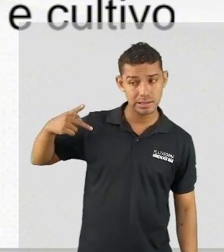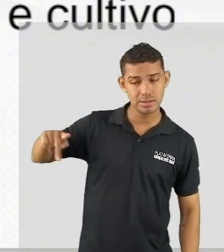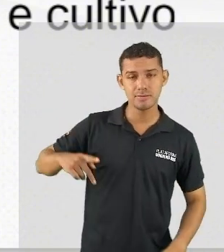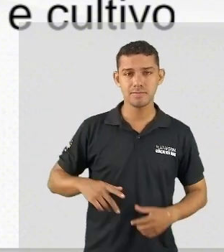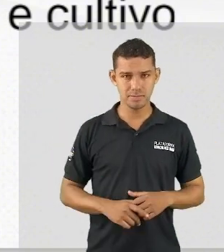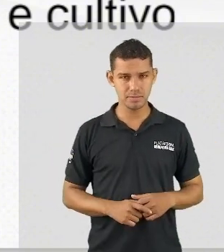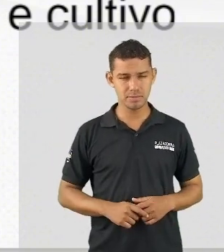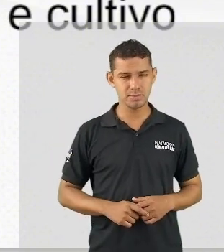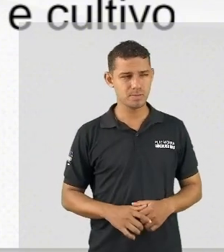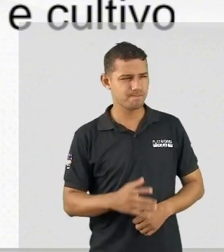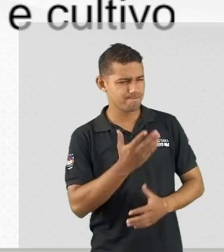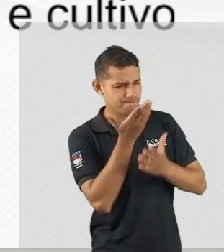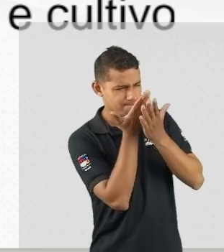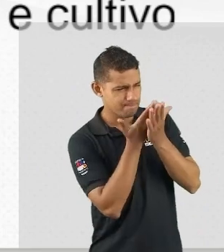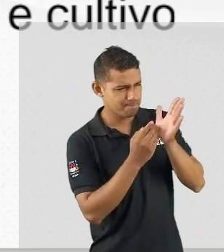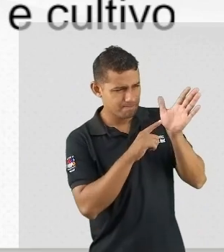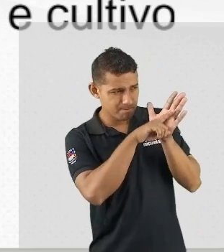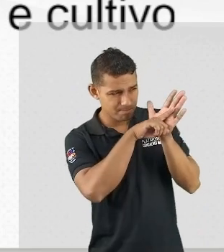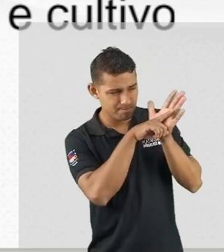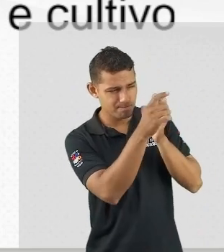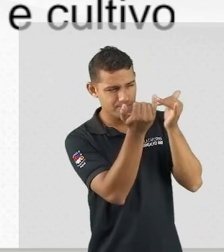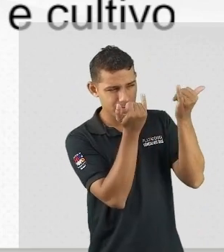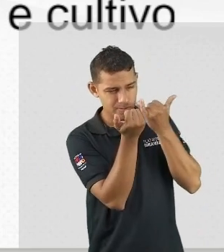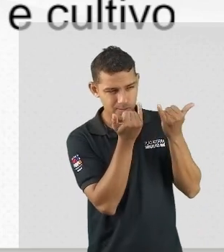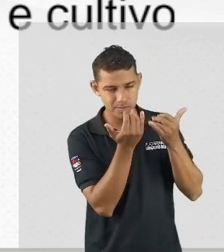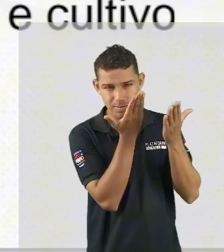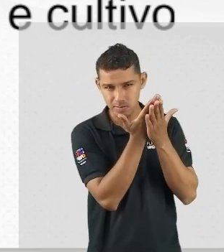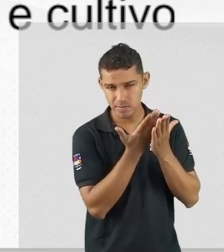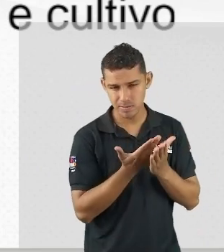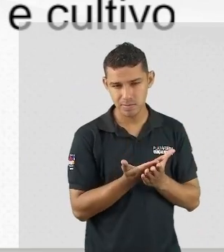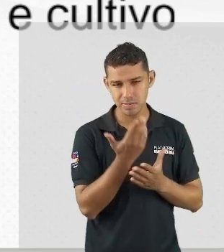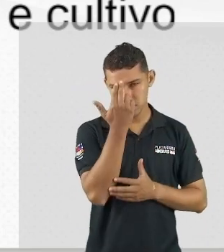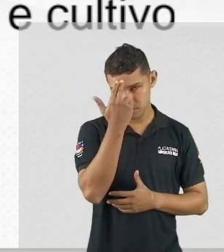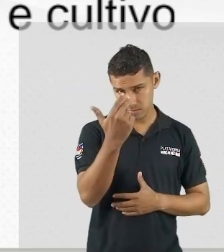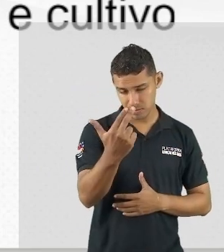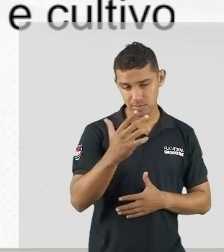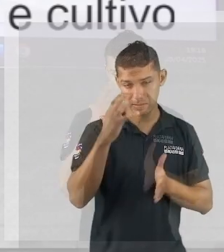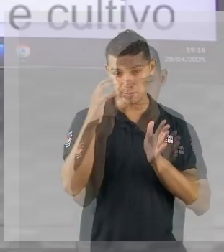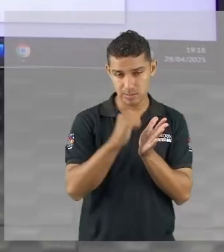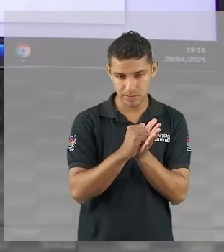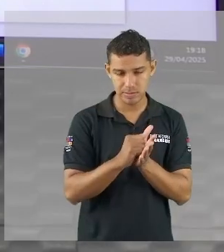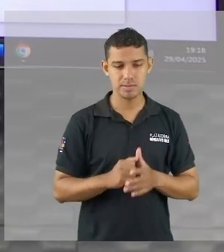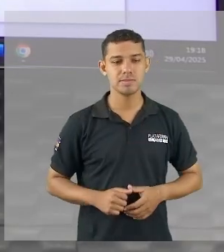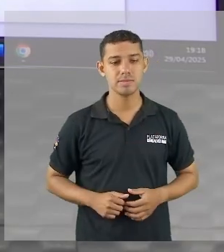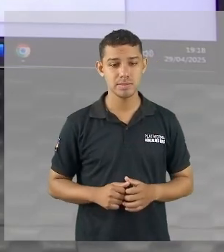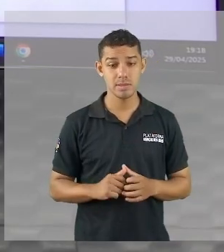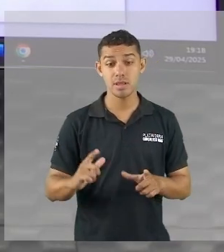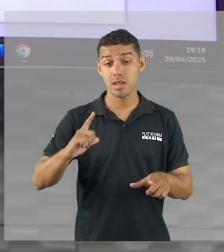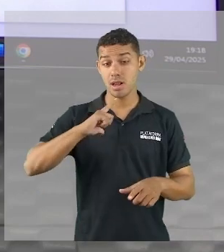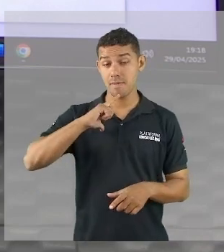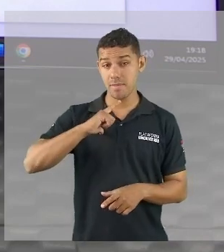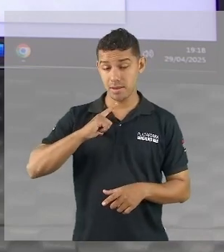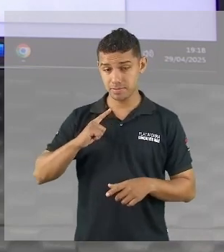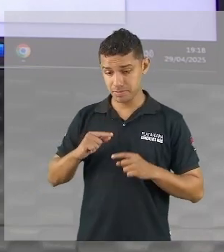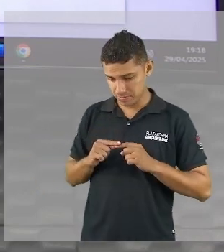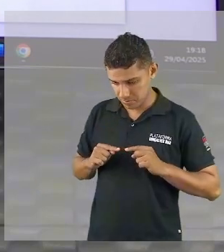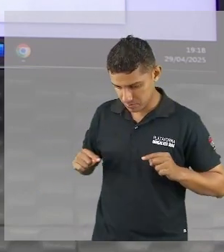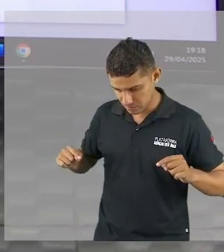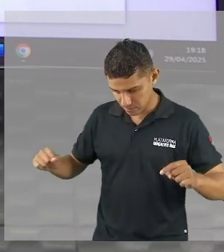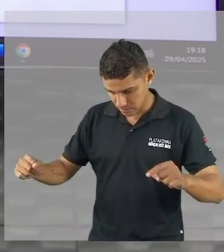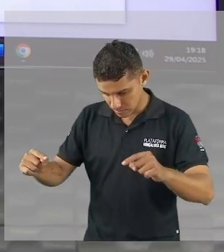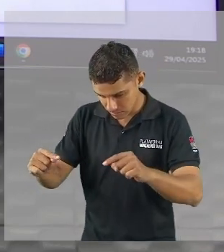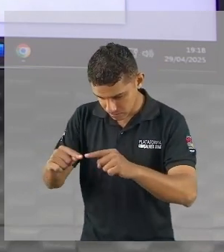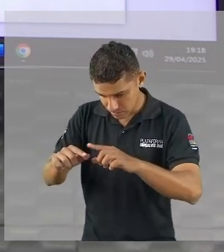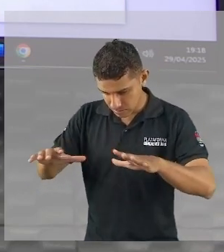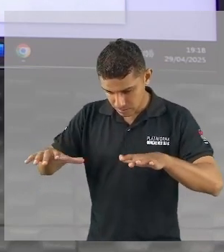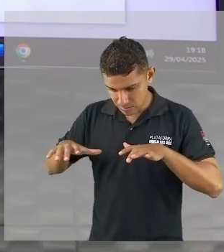claro, nos dá as informações necessárias enquanto fonte histórica. O desenvolvimento de cerâmica, do arco, da flecha